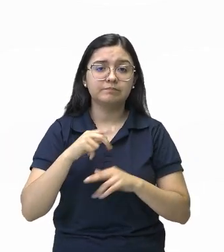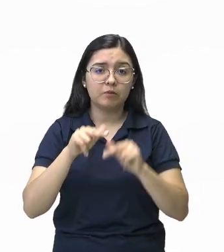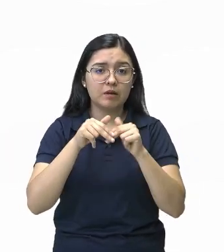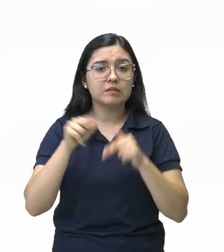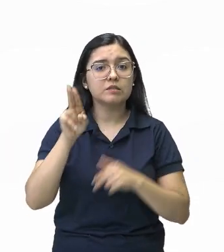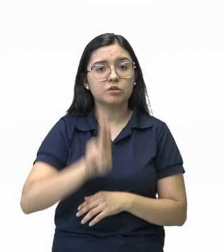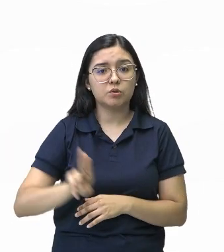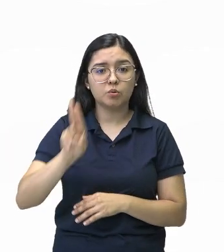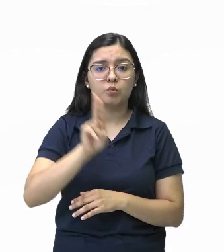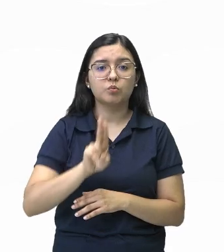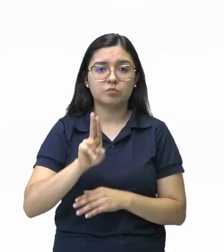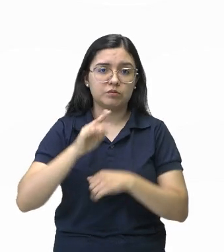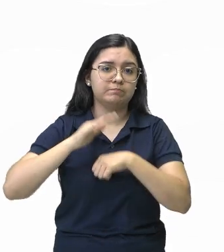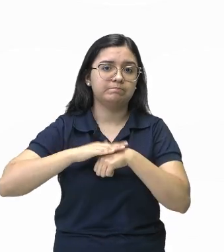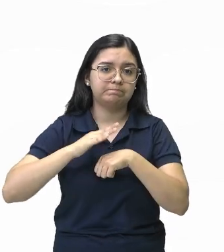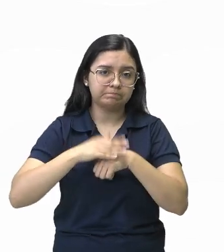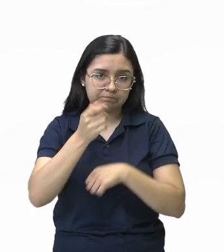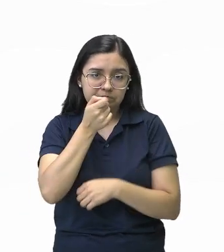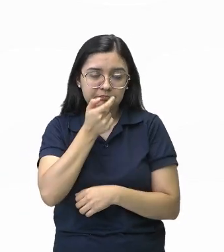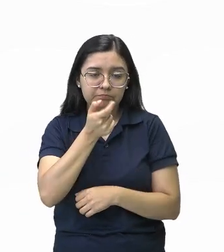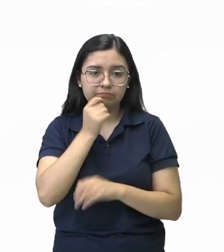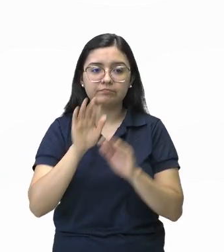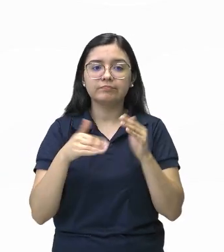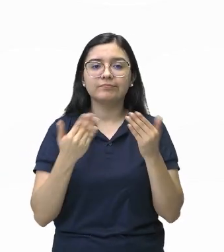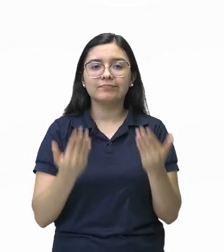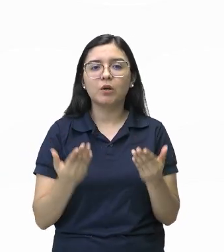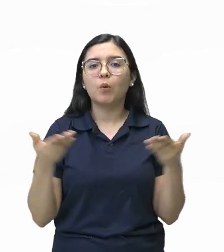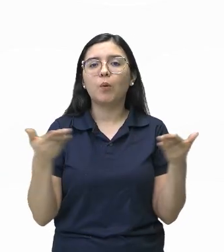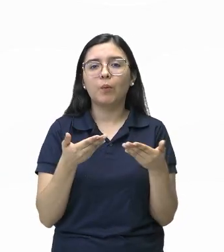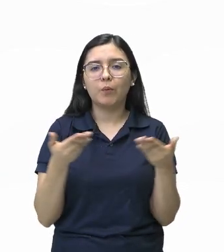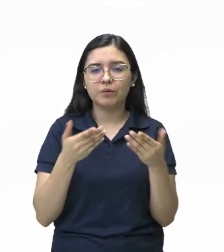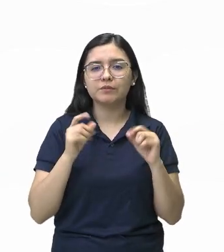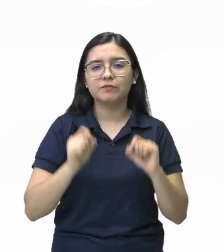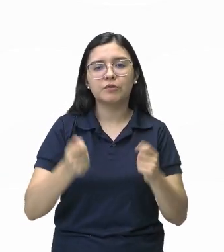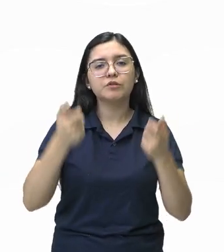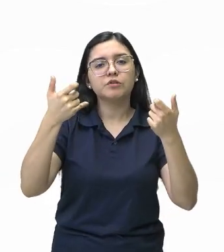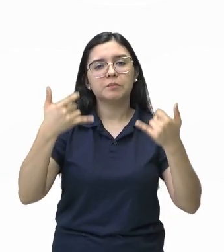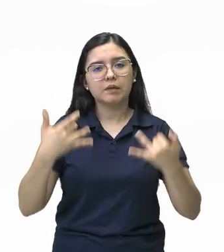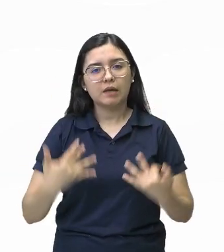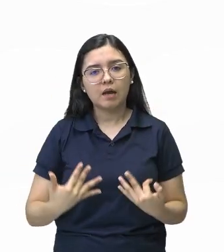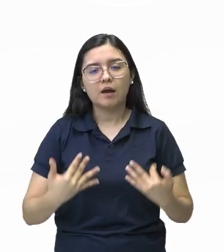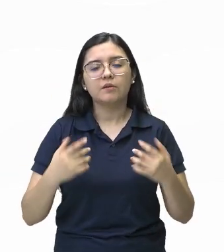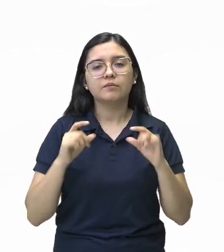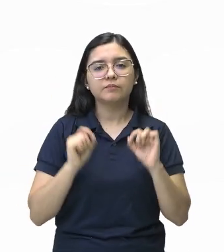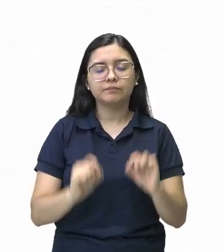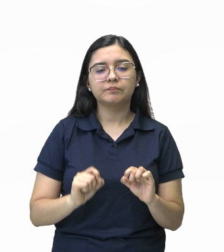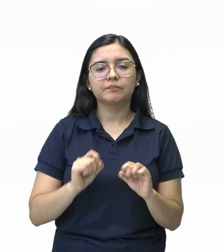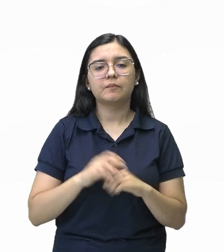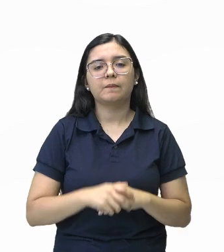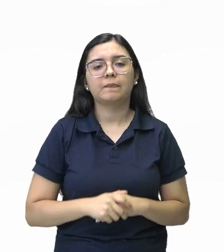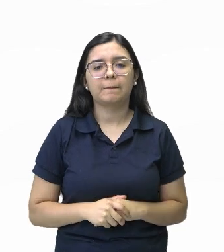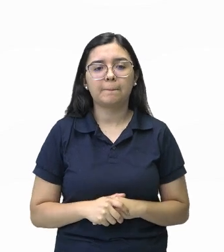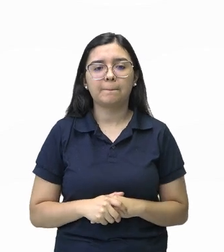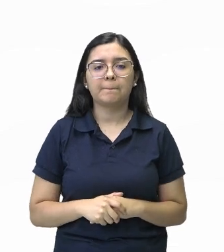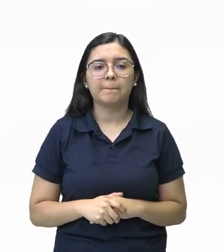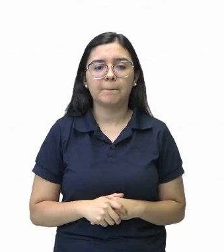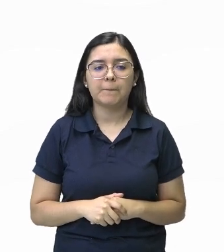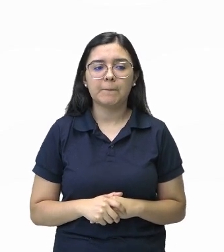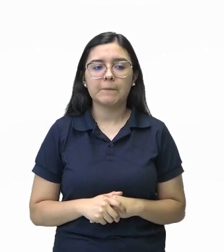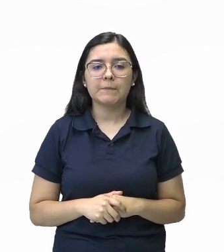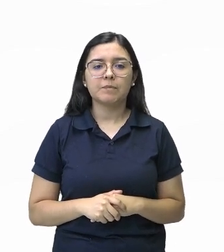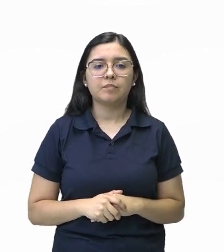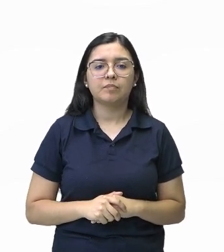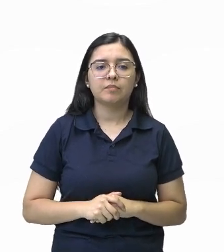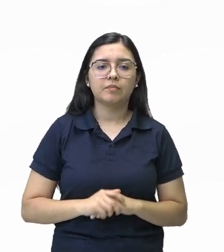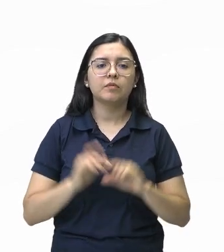ou por essa automedicação. Então, o nosso bate-papo vai ser justamente sobre esse item.